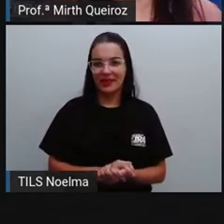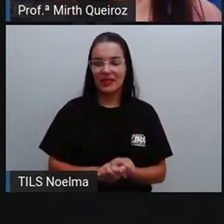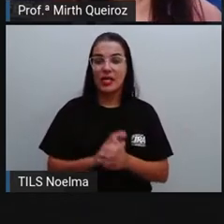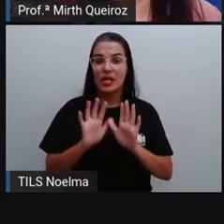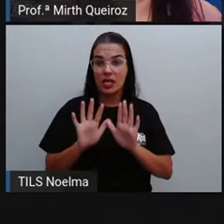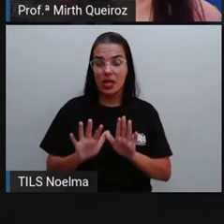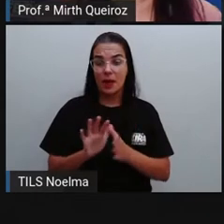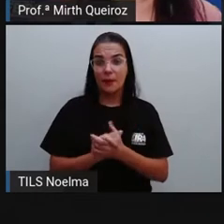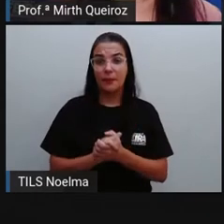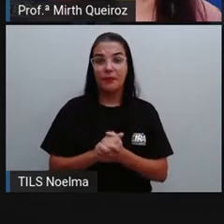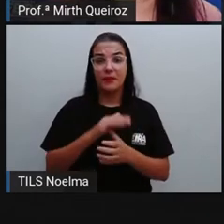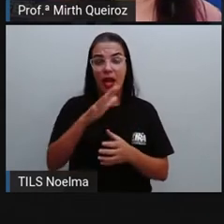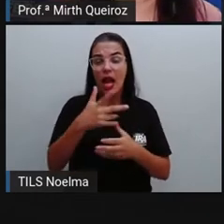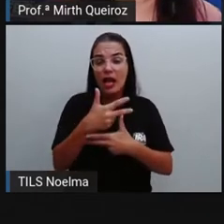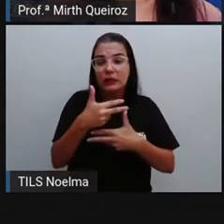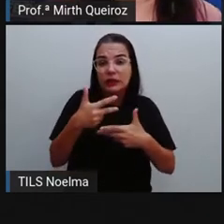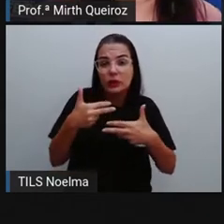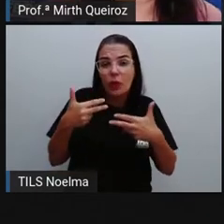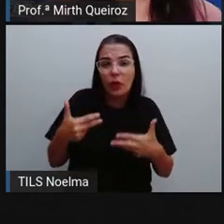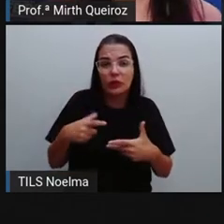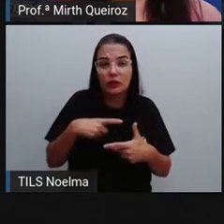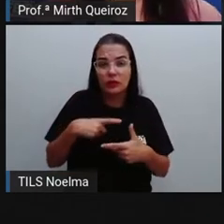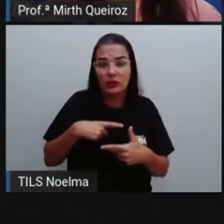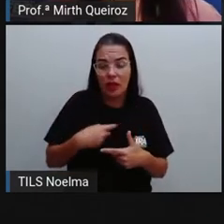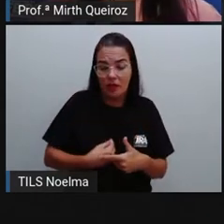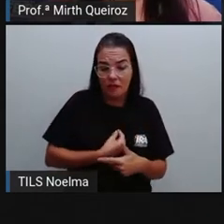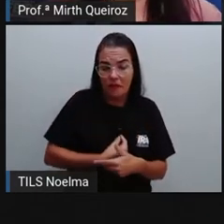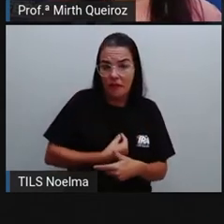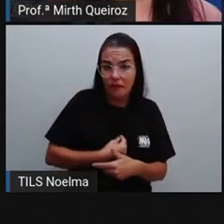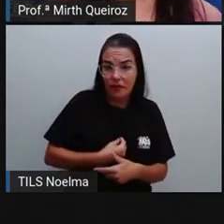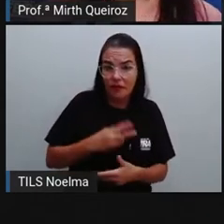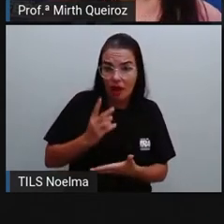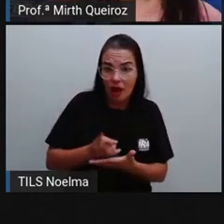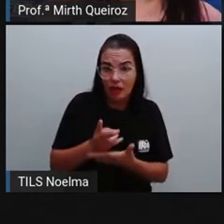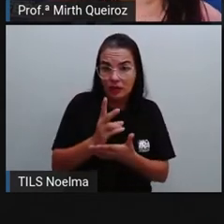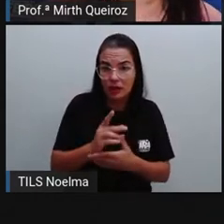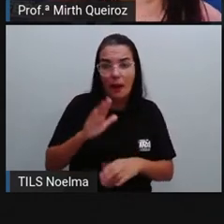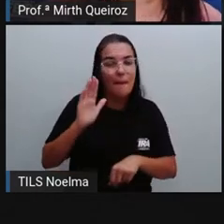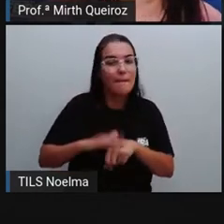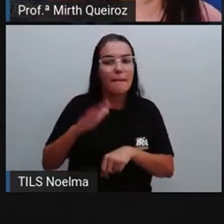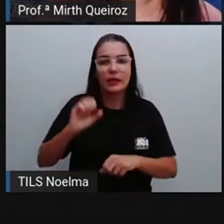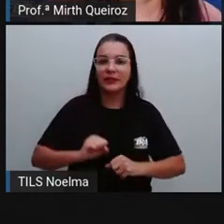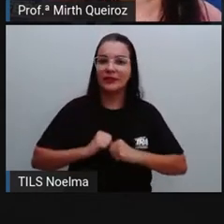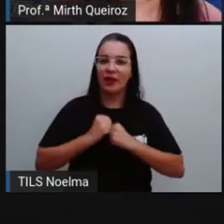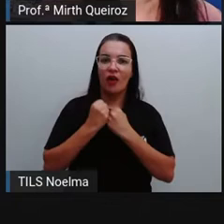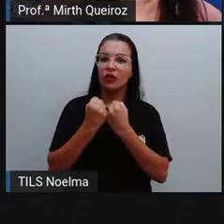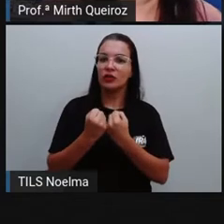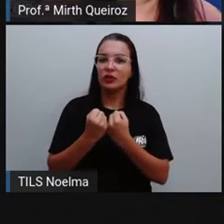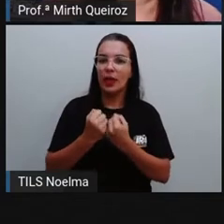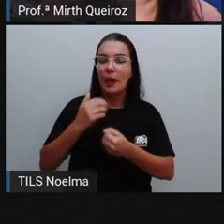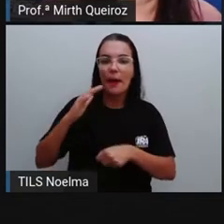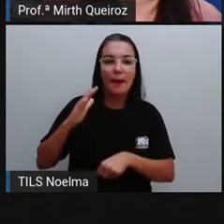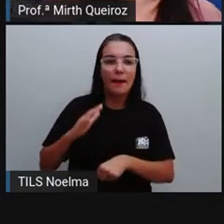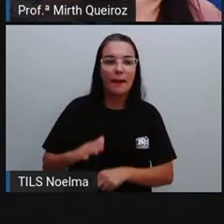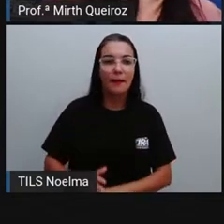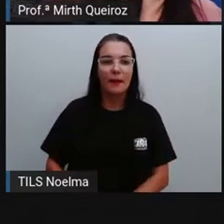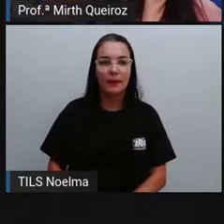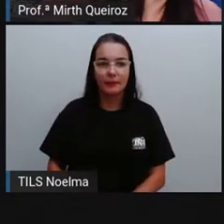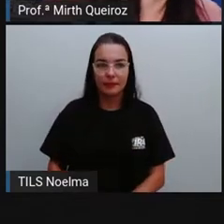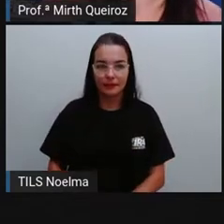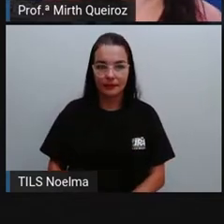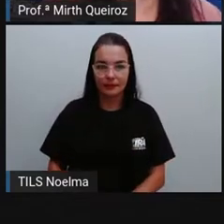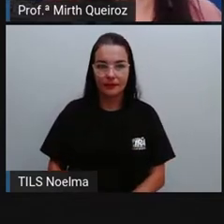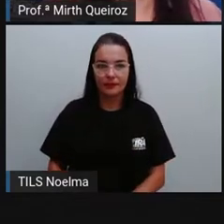As espécies que sobreviviam, que sobrevivem, são as mais fortes. Ai, não vou voltar, viu?